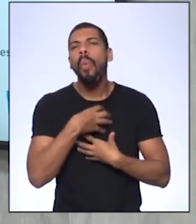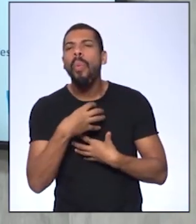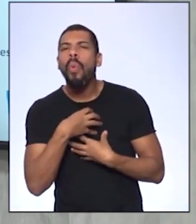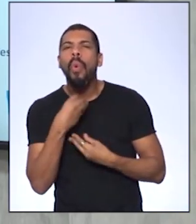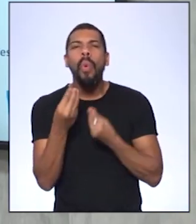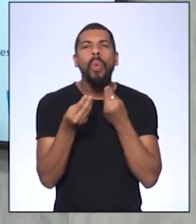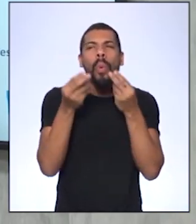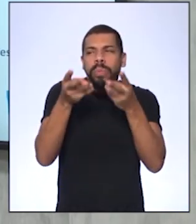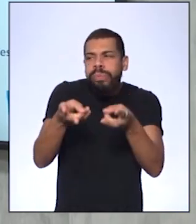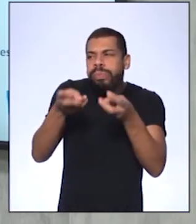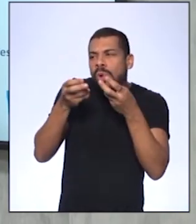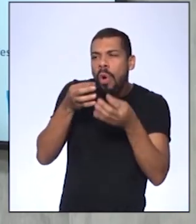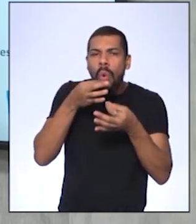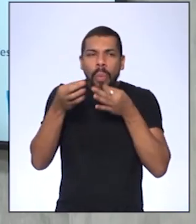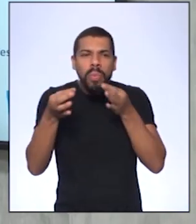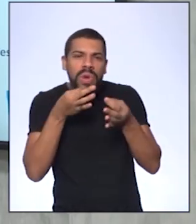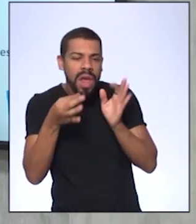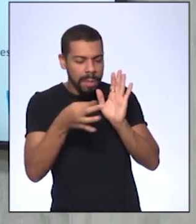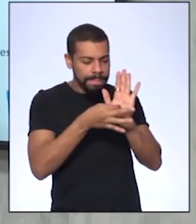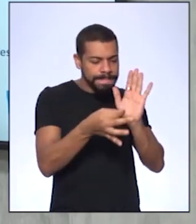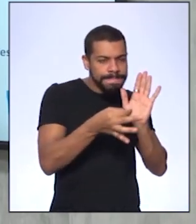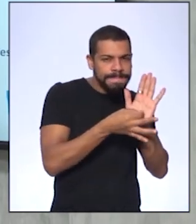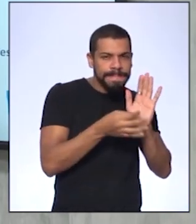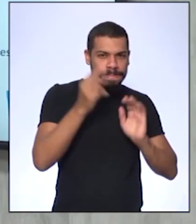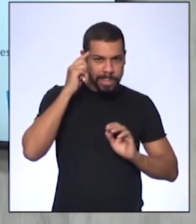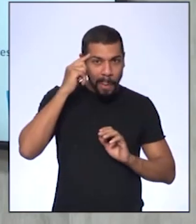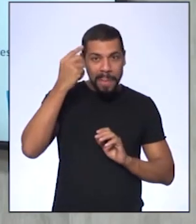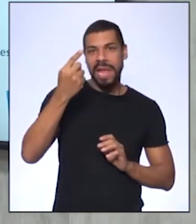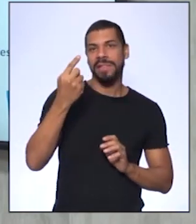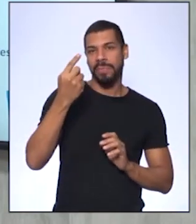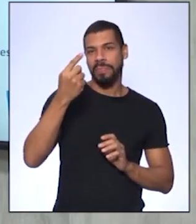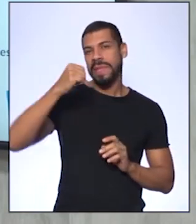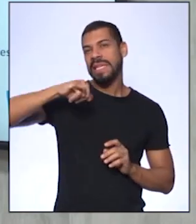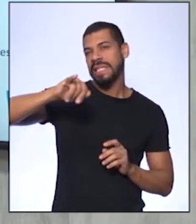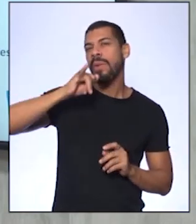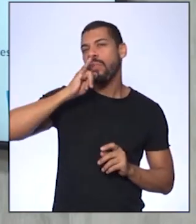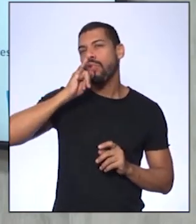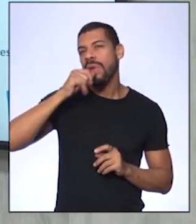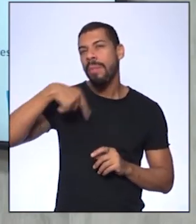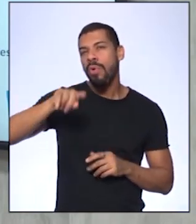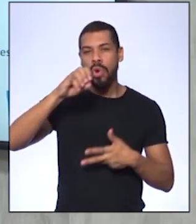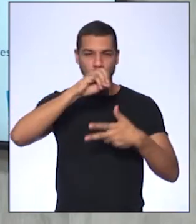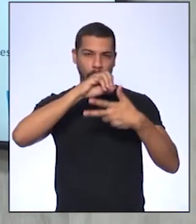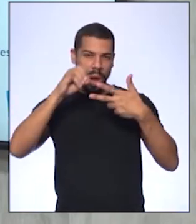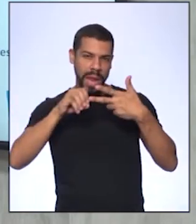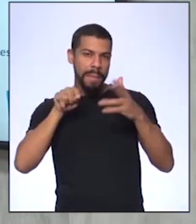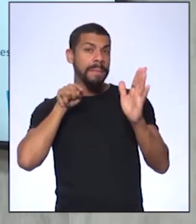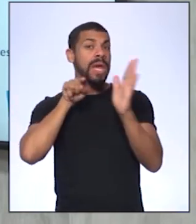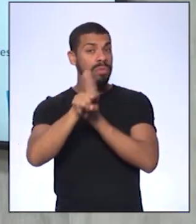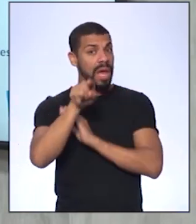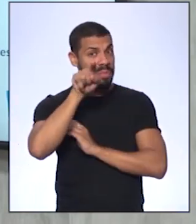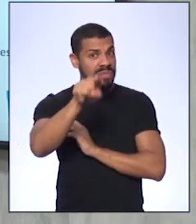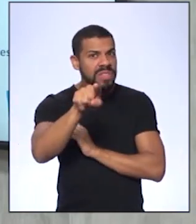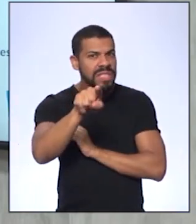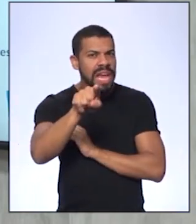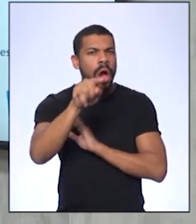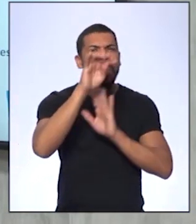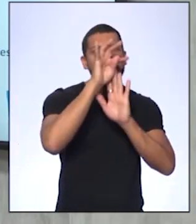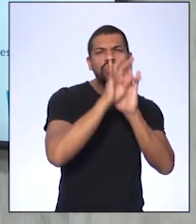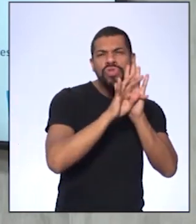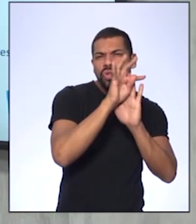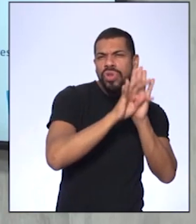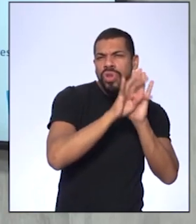eu vejo, eu julgo, eu penso. Então, presta atenção. Se em algum momento do Enem eles te perguntarem se o texto